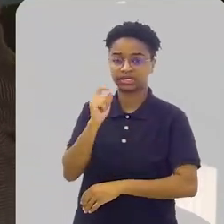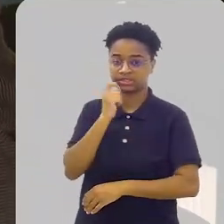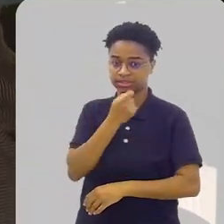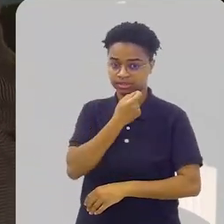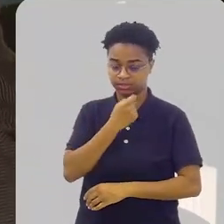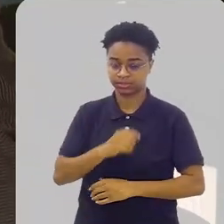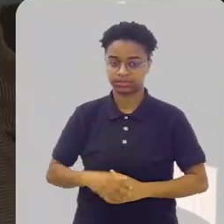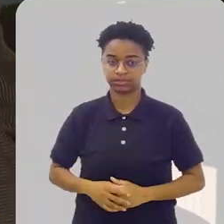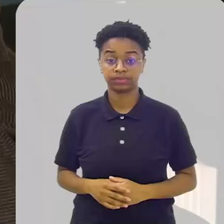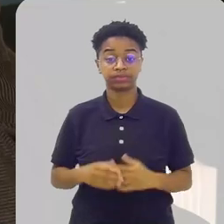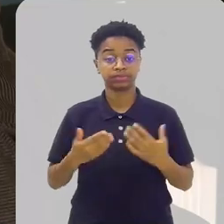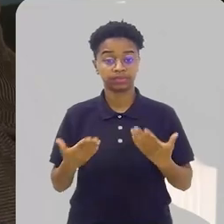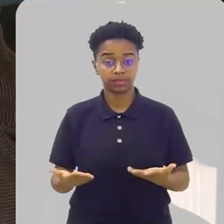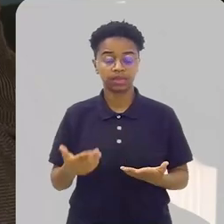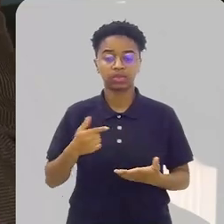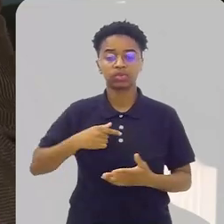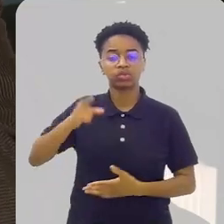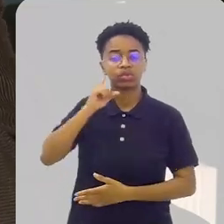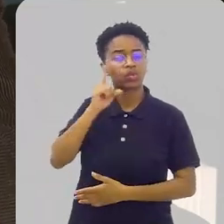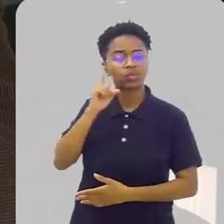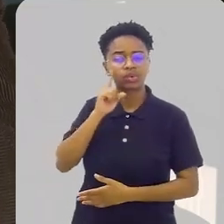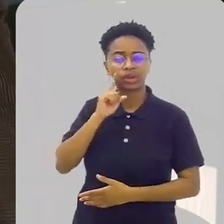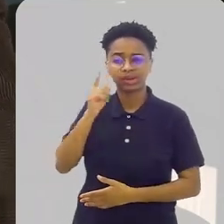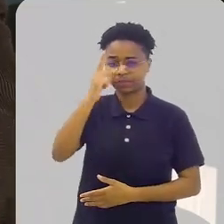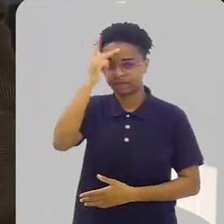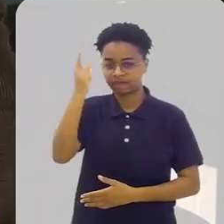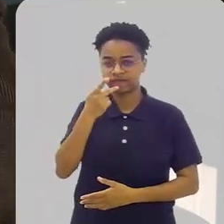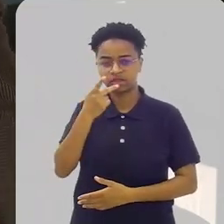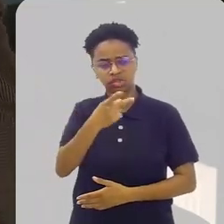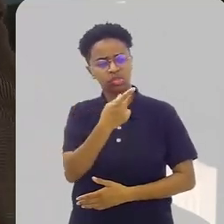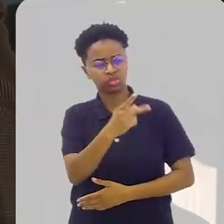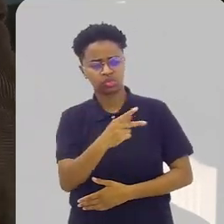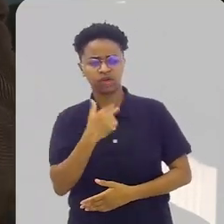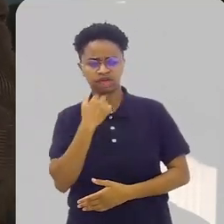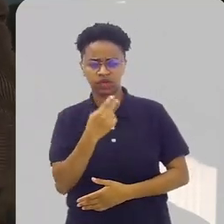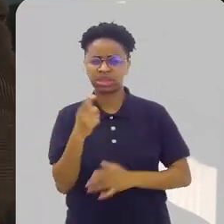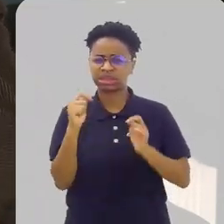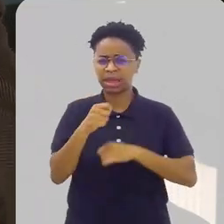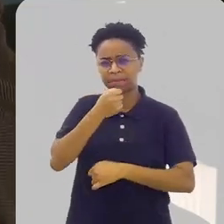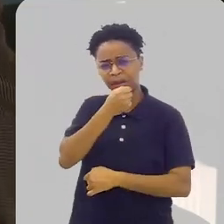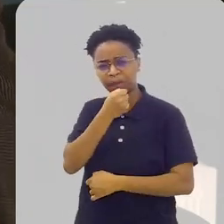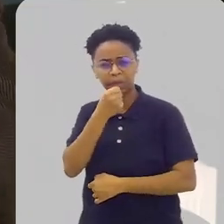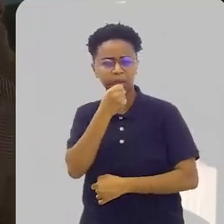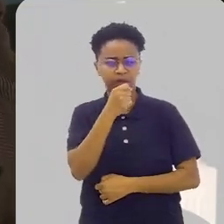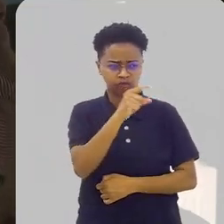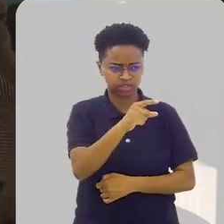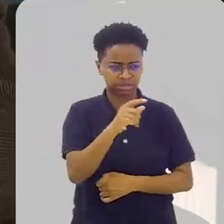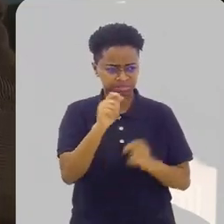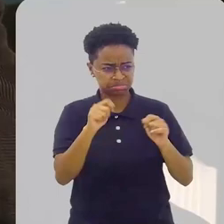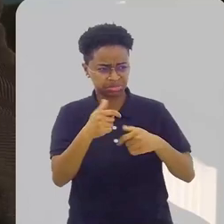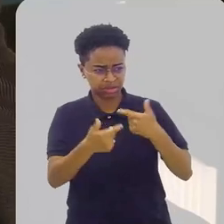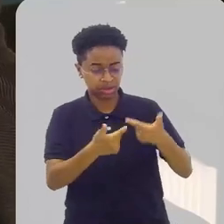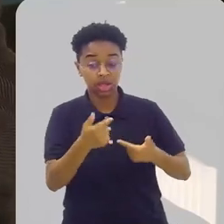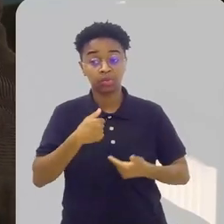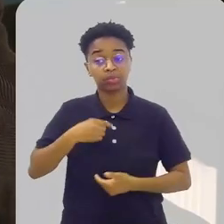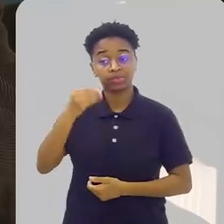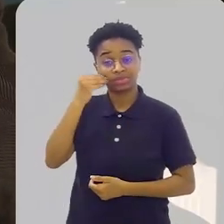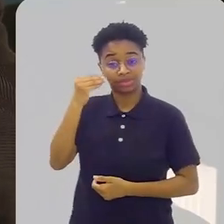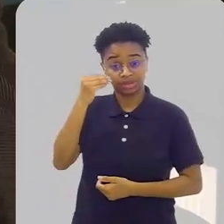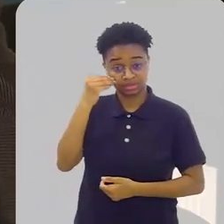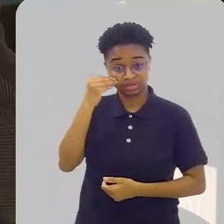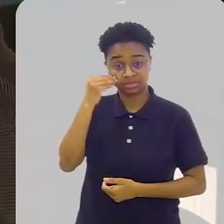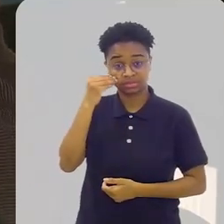Sete de Setembro 71 você vai vendo isso e ali todos os dias as pessoas Olha a sua voz você podia ser locutor você é locutor